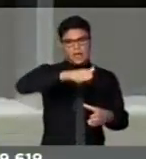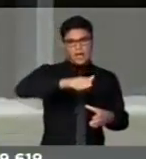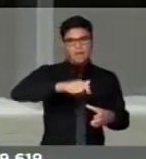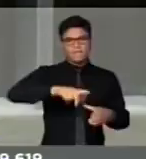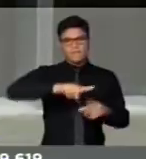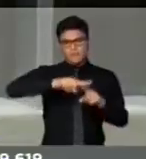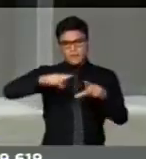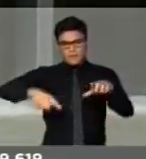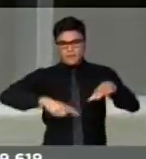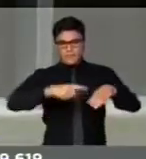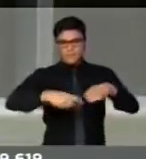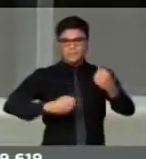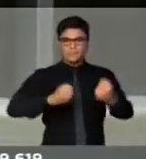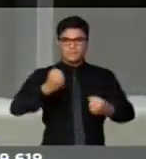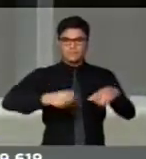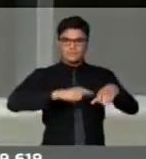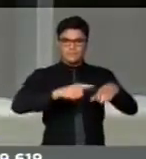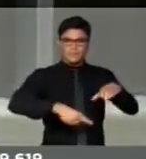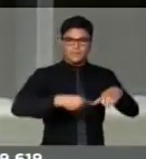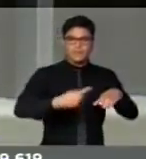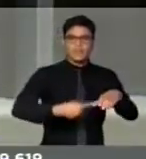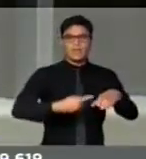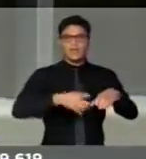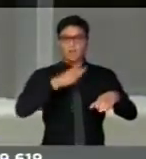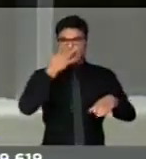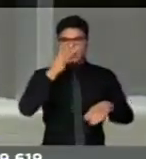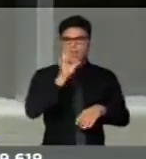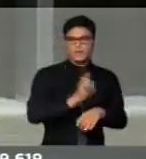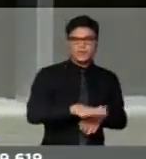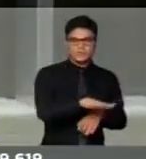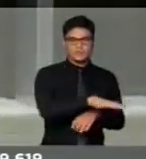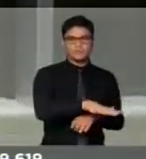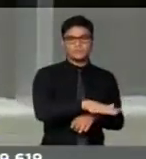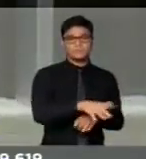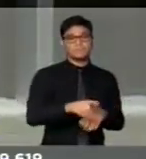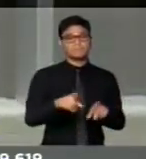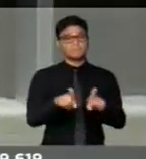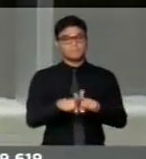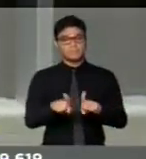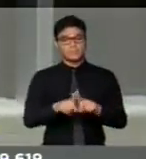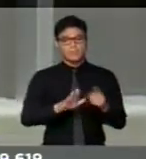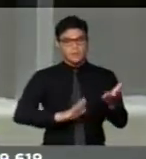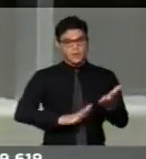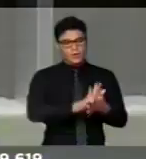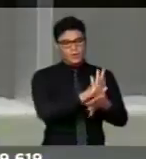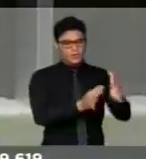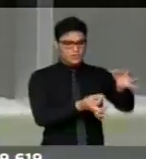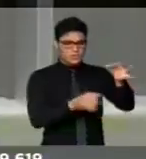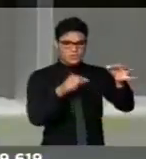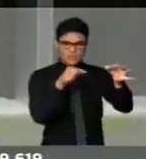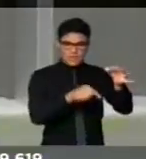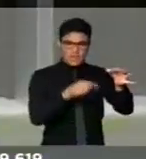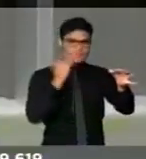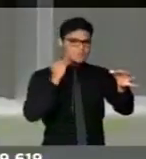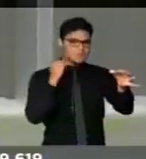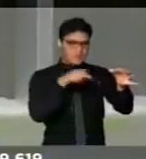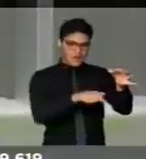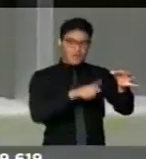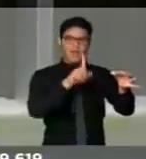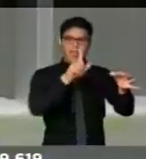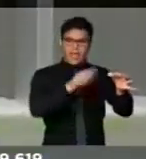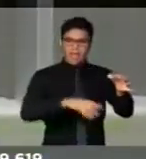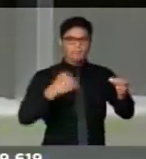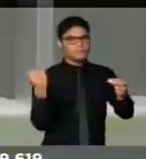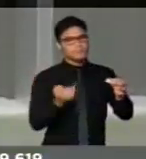lixo. Os extratos são um oportuno meio de comunicação e, ao mesmo tempo, em que